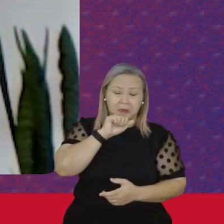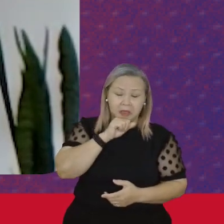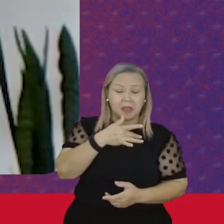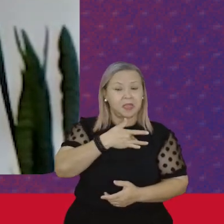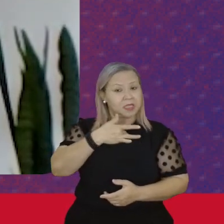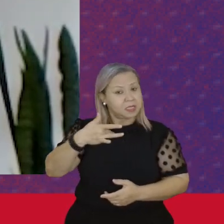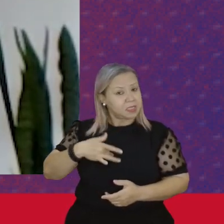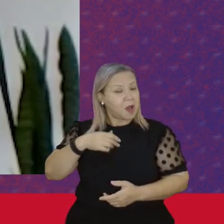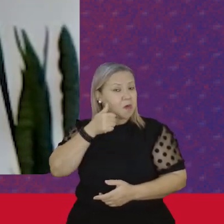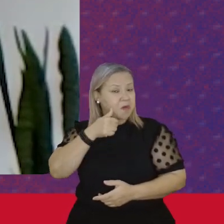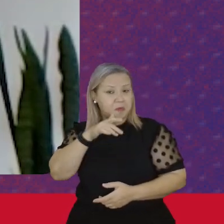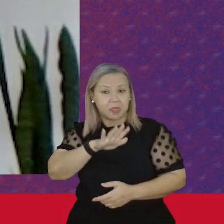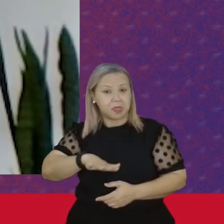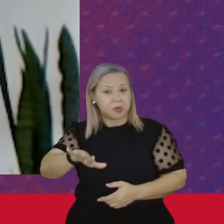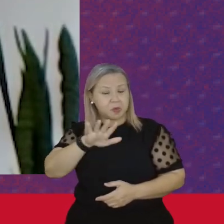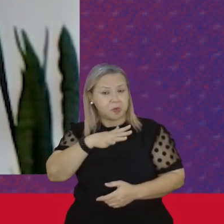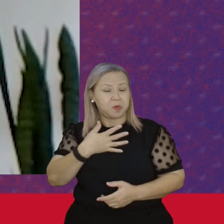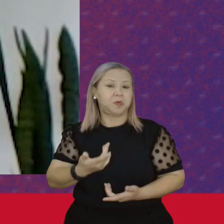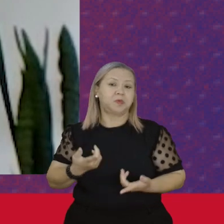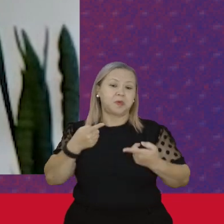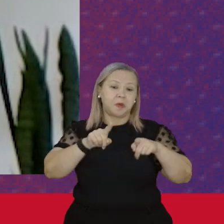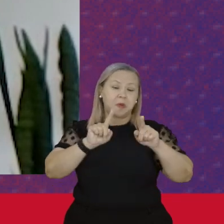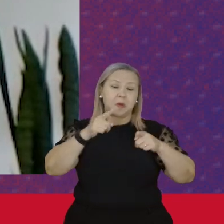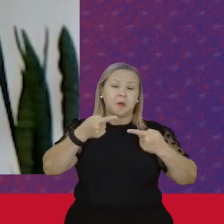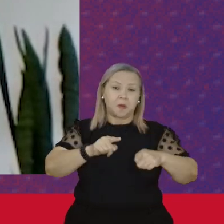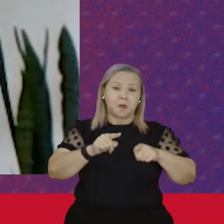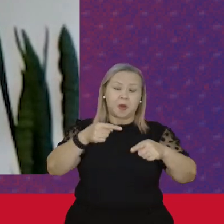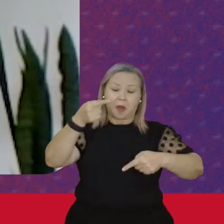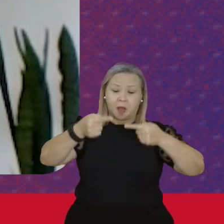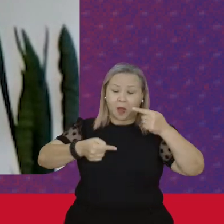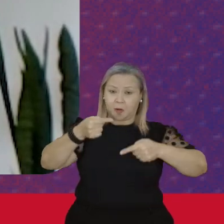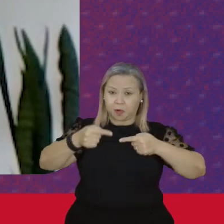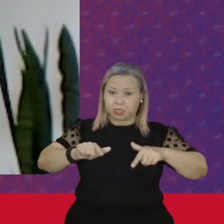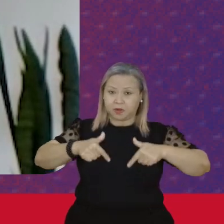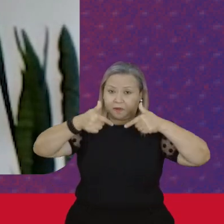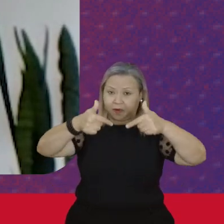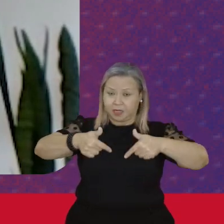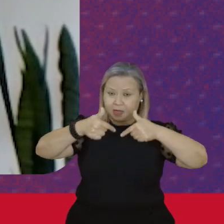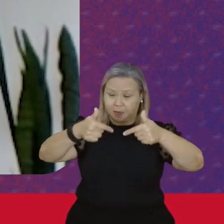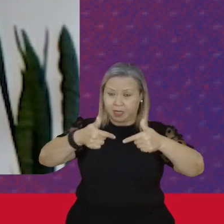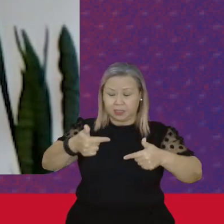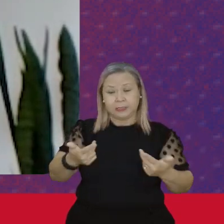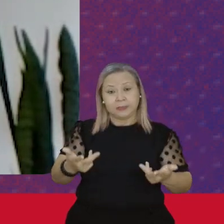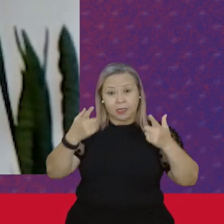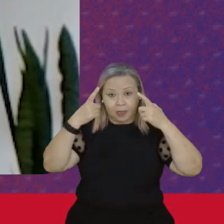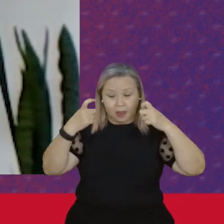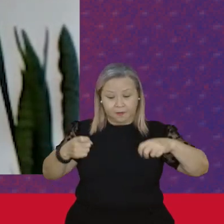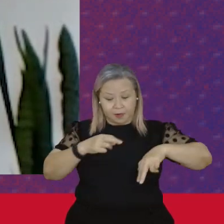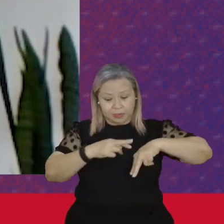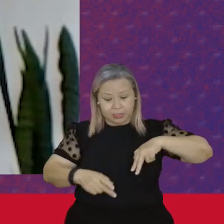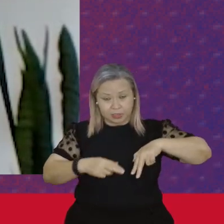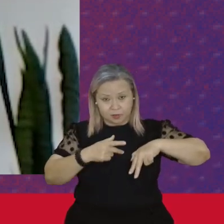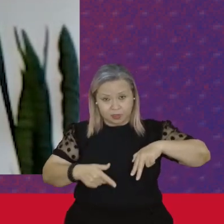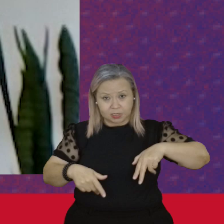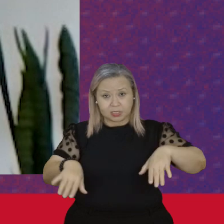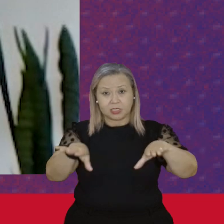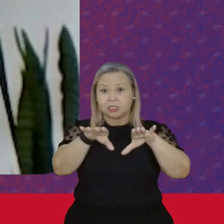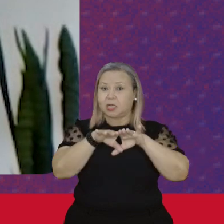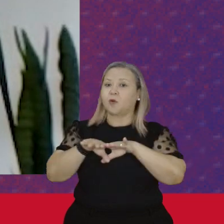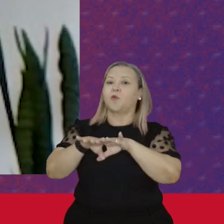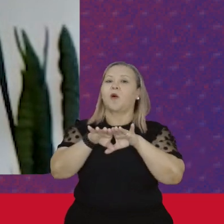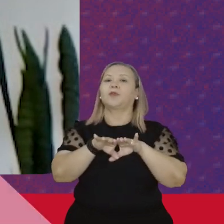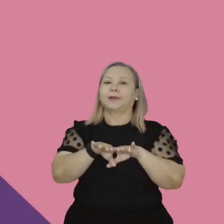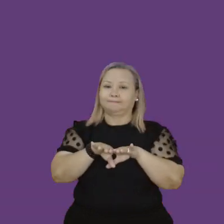feminina como um todo, o combate, né, uma política forte de enfrentamento à violência de gênero e também as igualdades